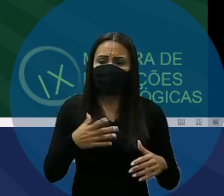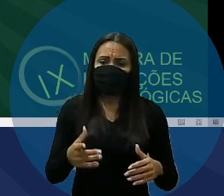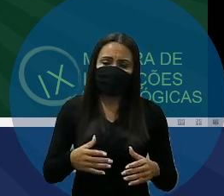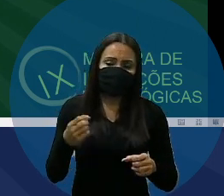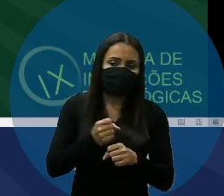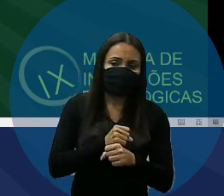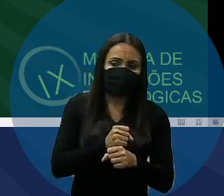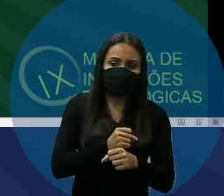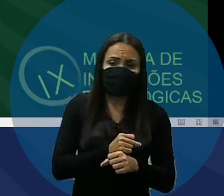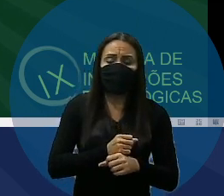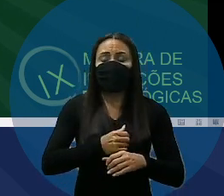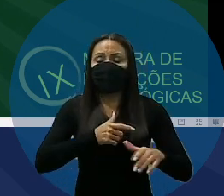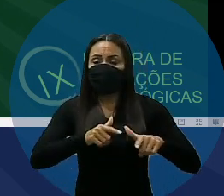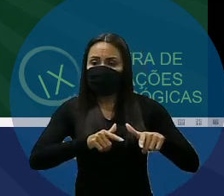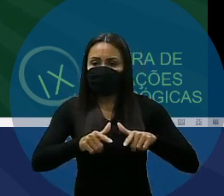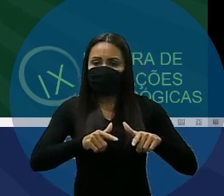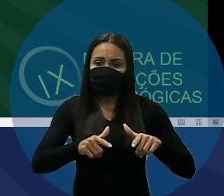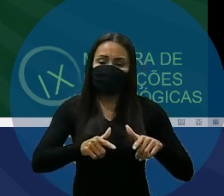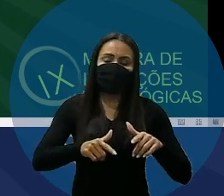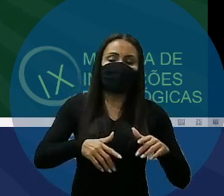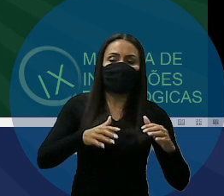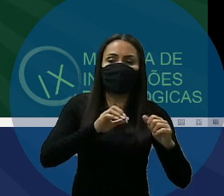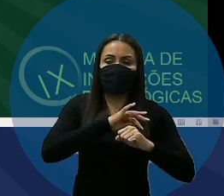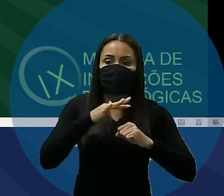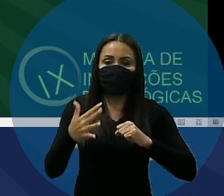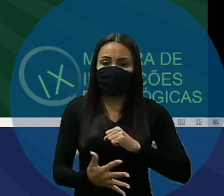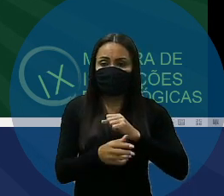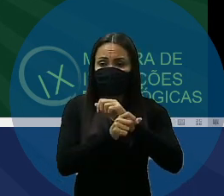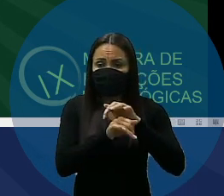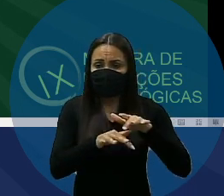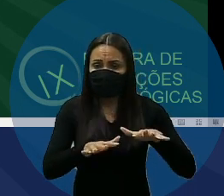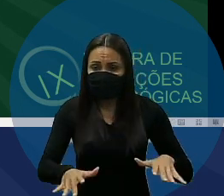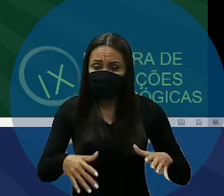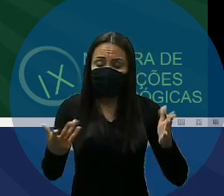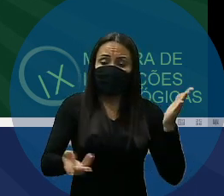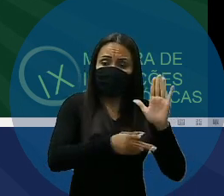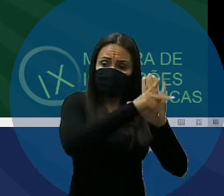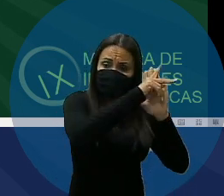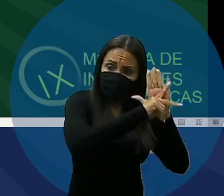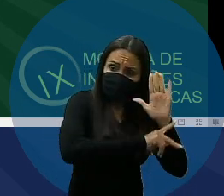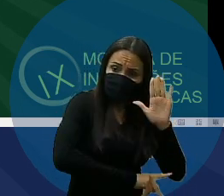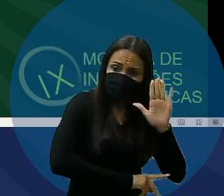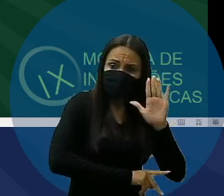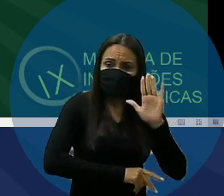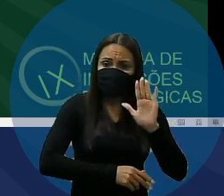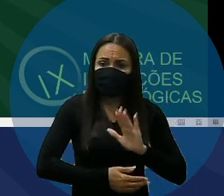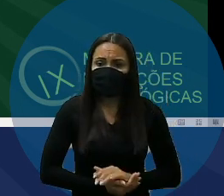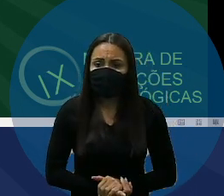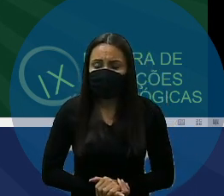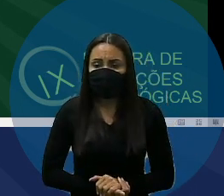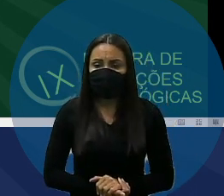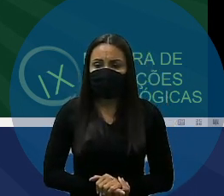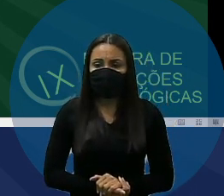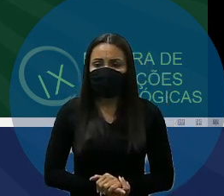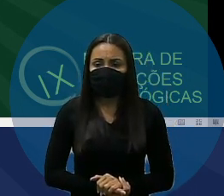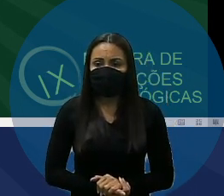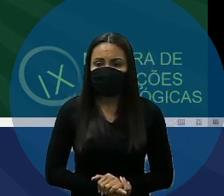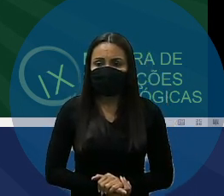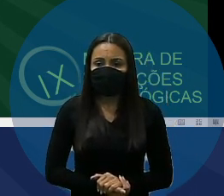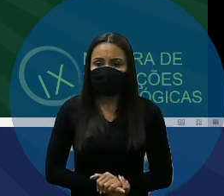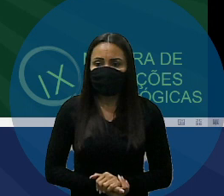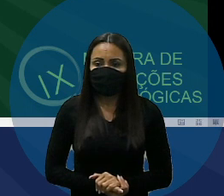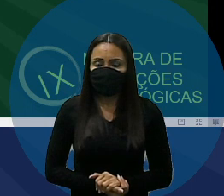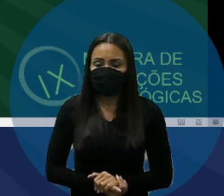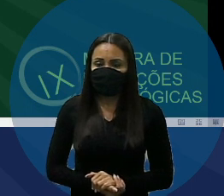pela pandemia, a gente elaborou alguns projetos, dentre eles, esse do ciclo trigonométrico. Pode